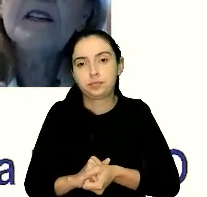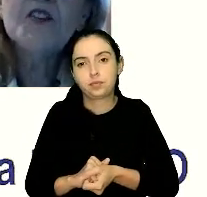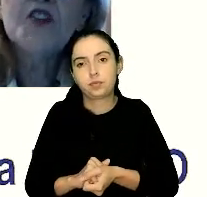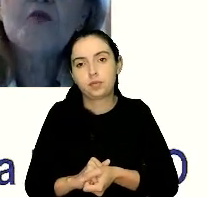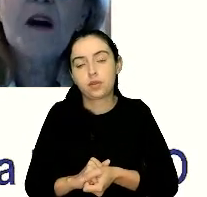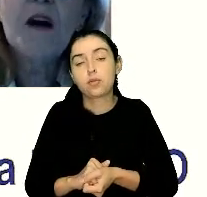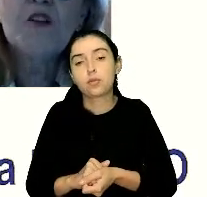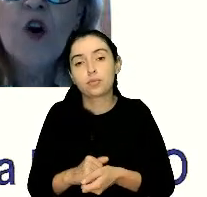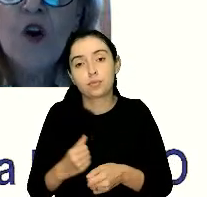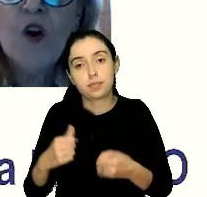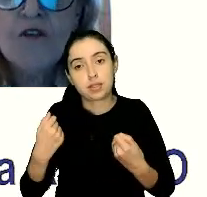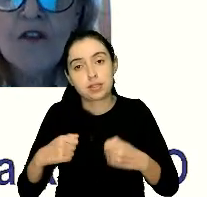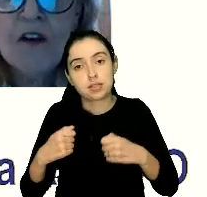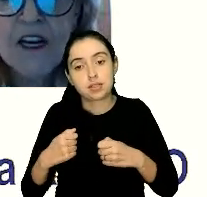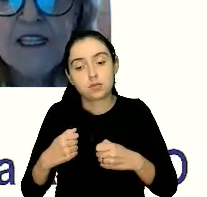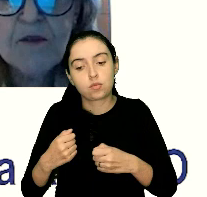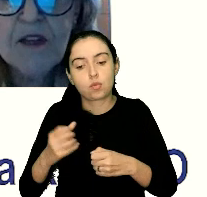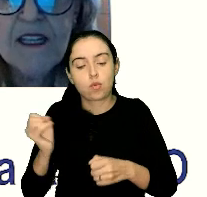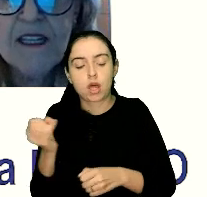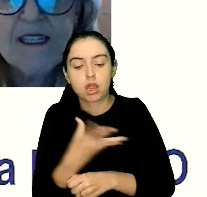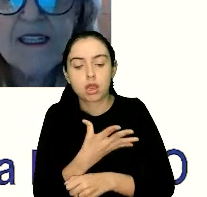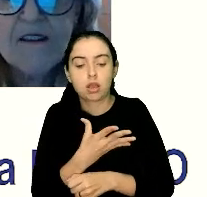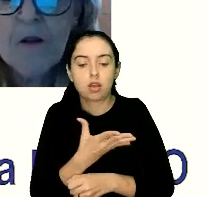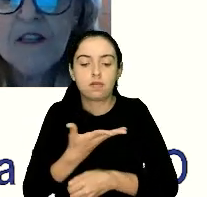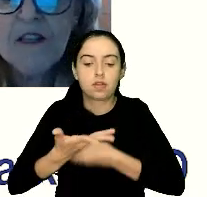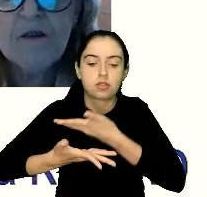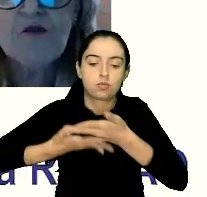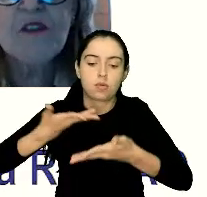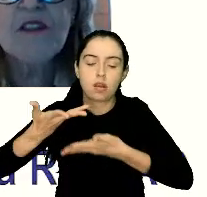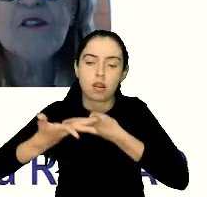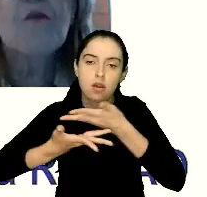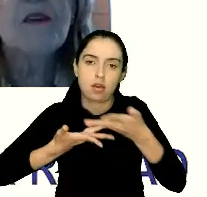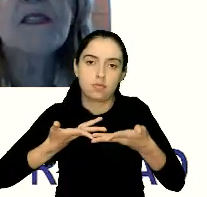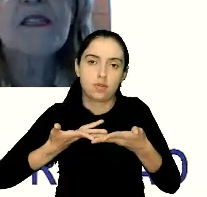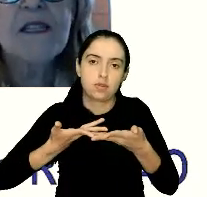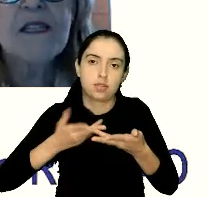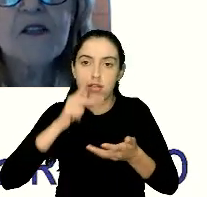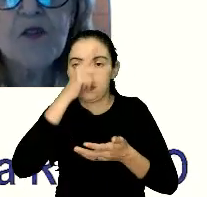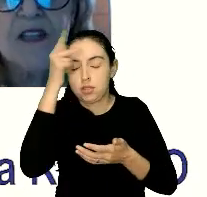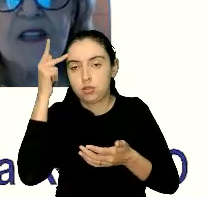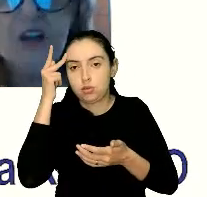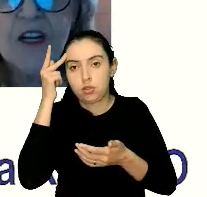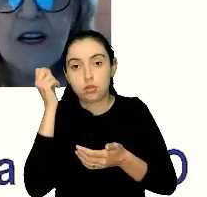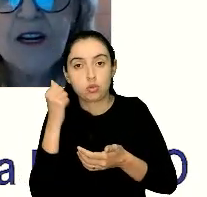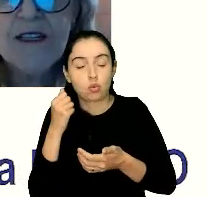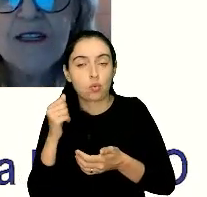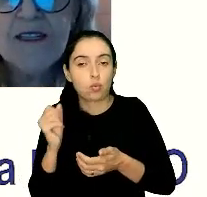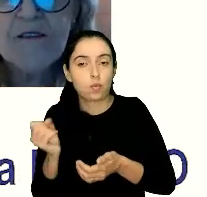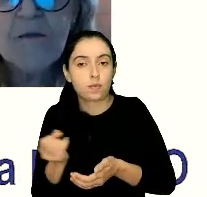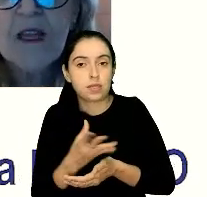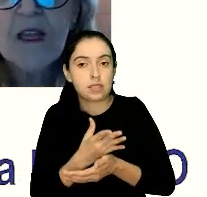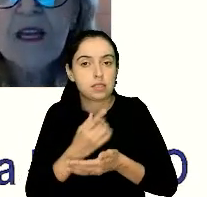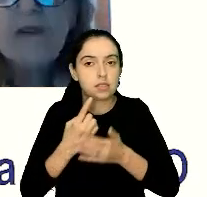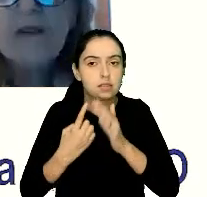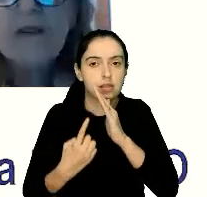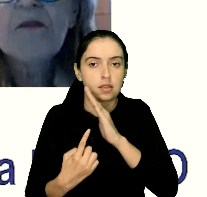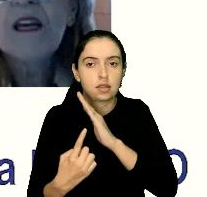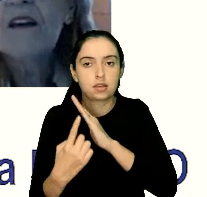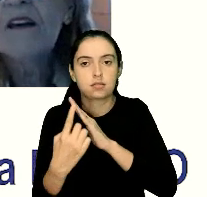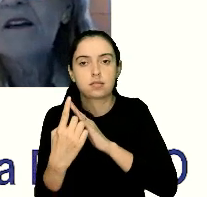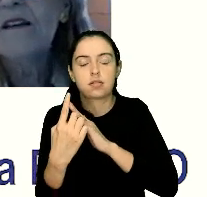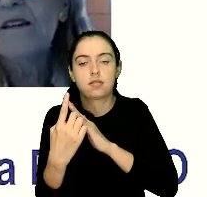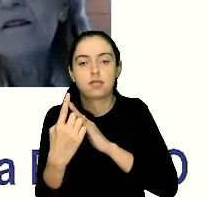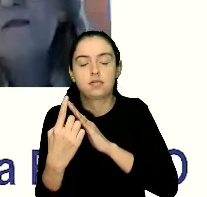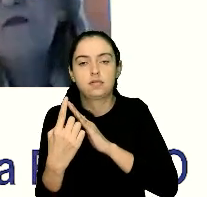Vai ter que existir uma nova flexibilização, as pessoas estão começando a sair de casa,